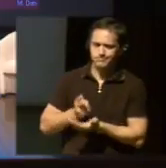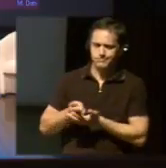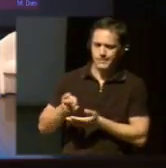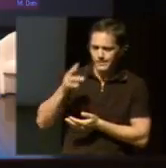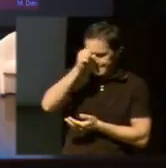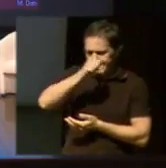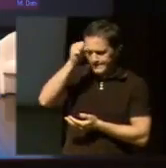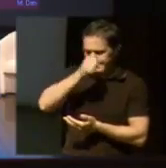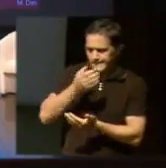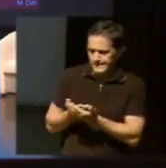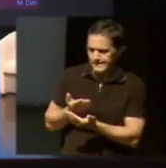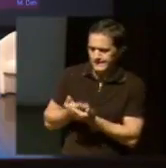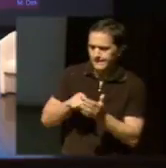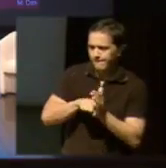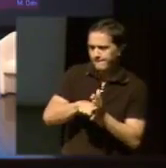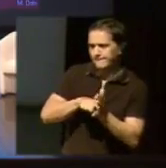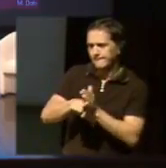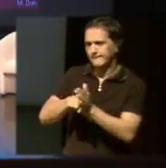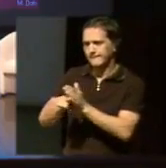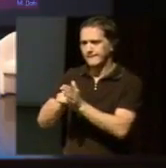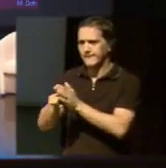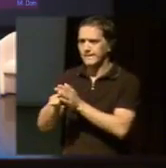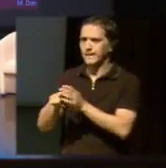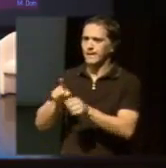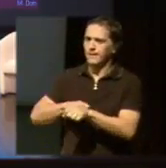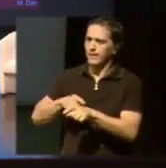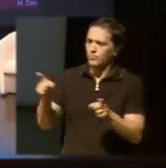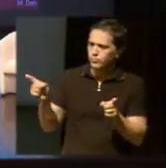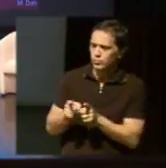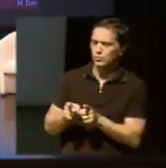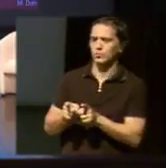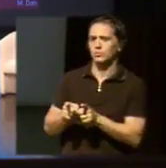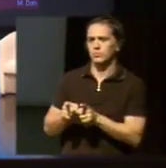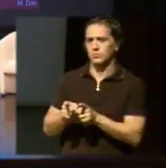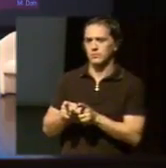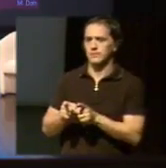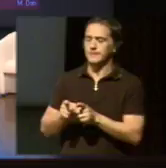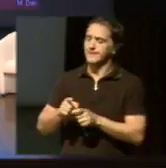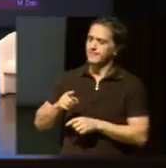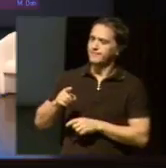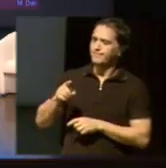em períodos de tempo cada vez mais curtos. Ou seja, continuamos tendo o risco